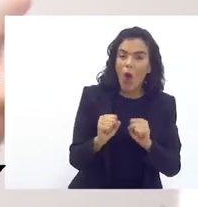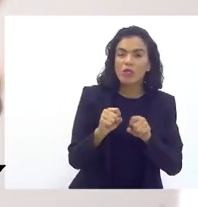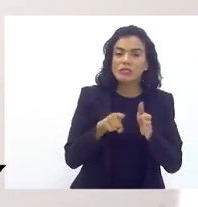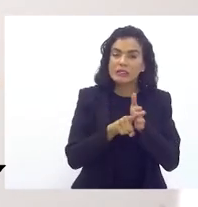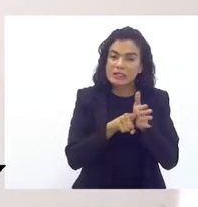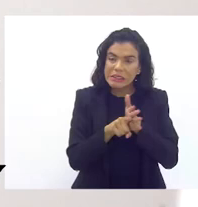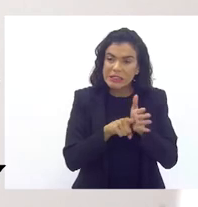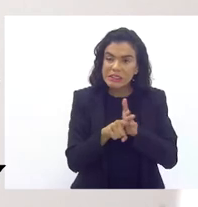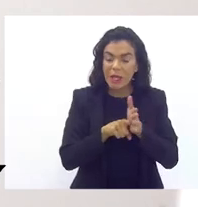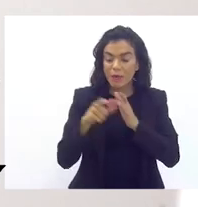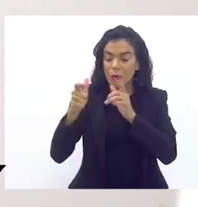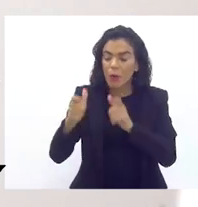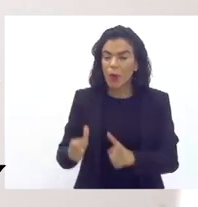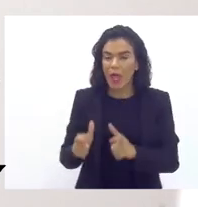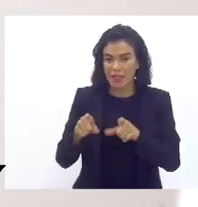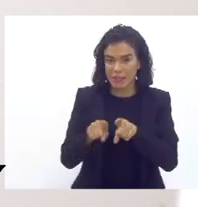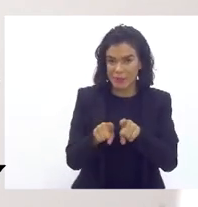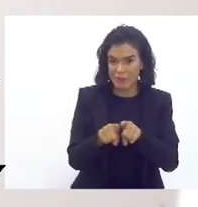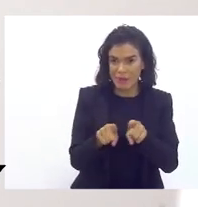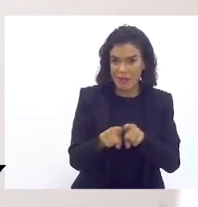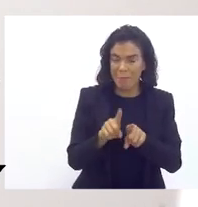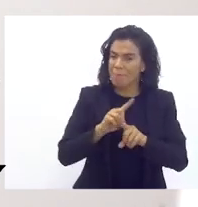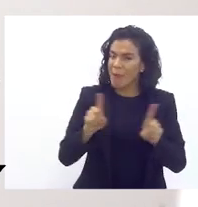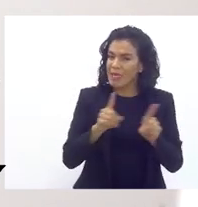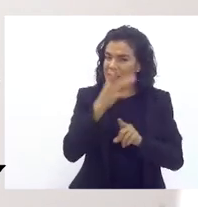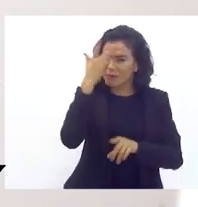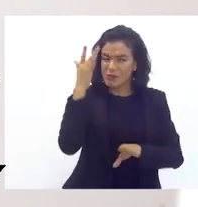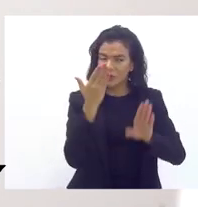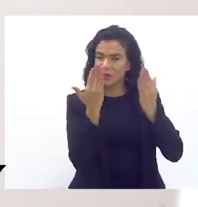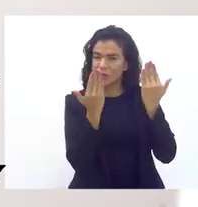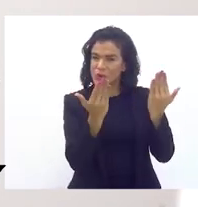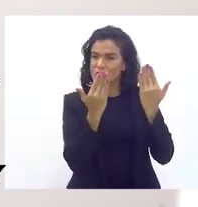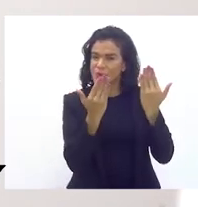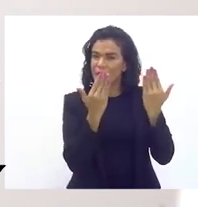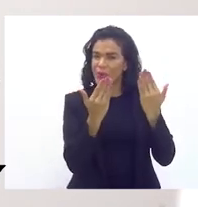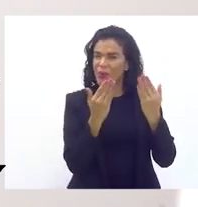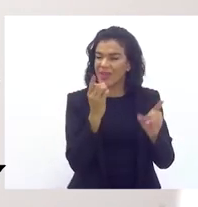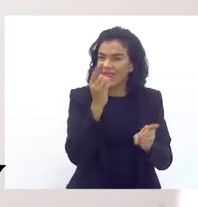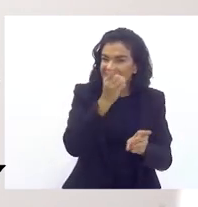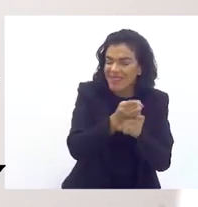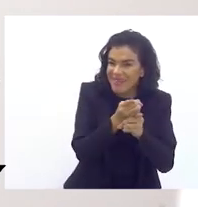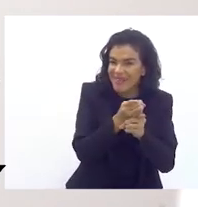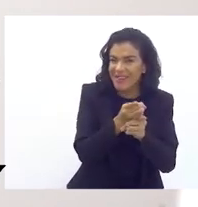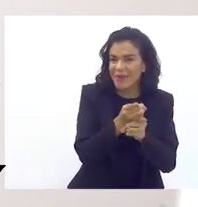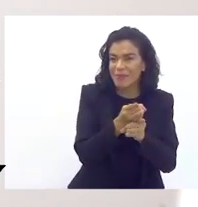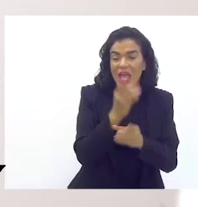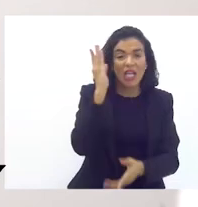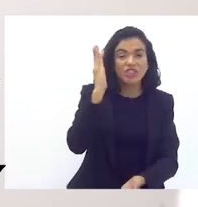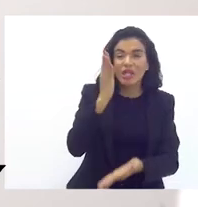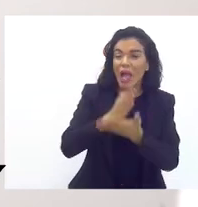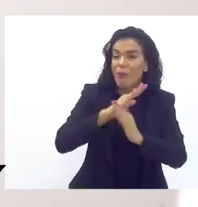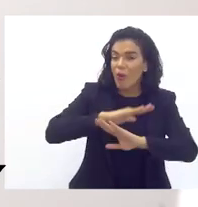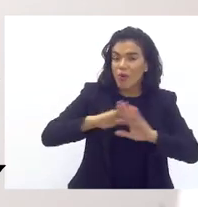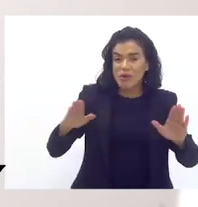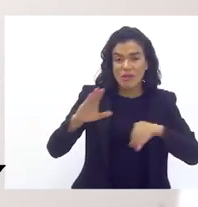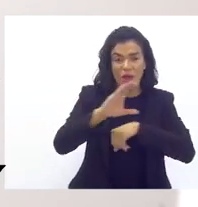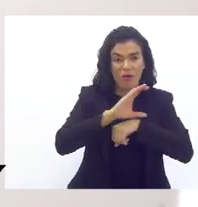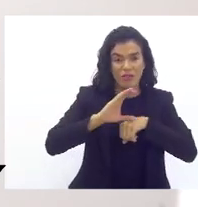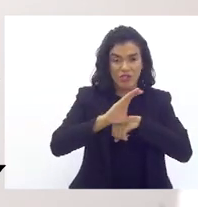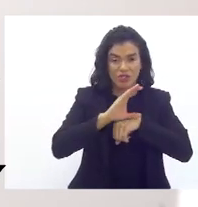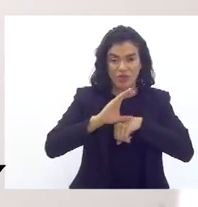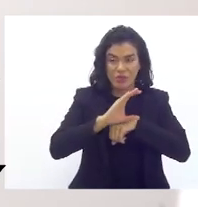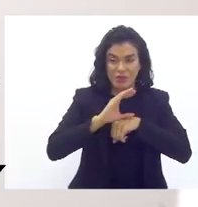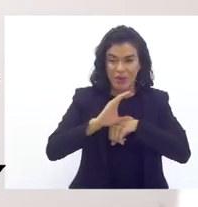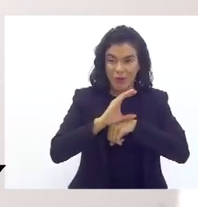sim vai haver uma impressão mas não do suspeito seria identificação e a gente aboliu-se na Constituição de obrigar as pessoas a tocar